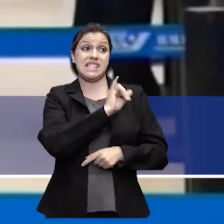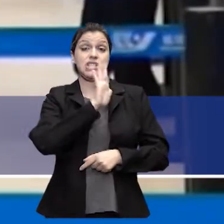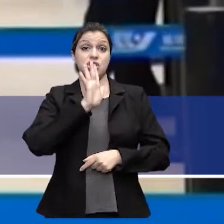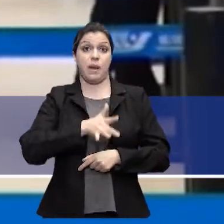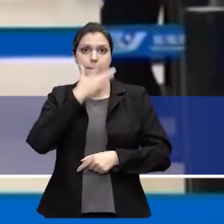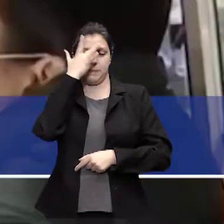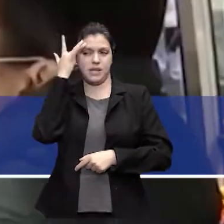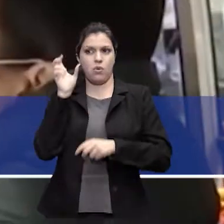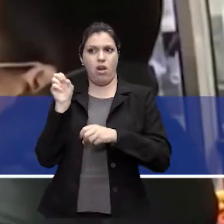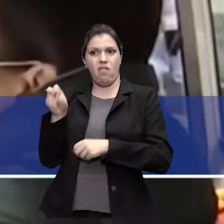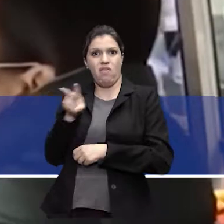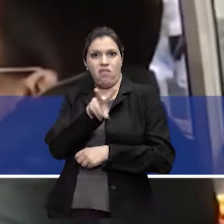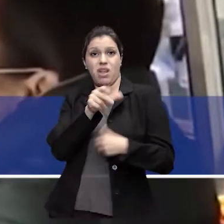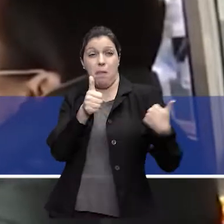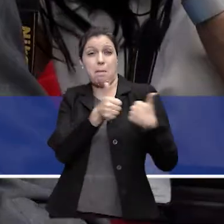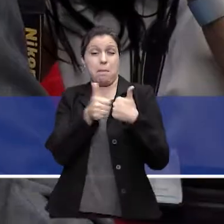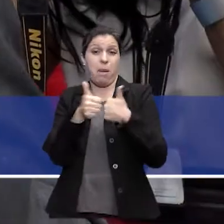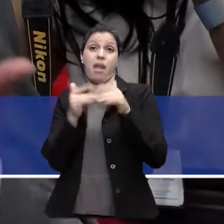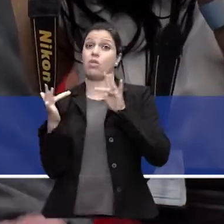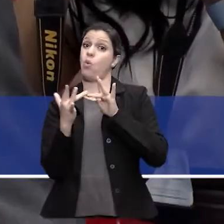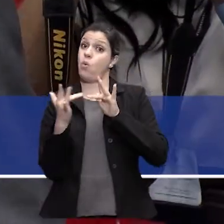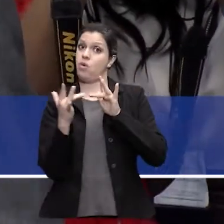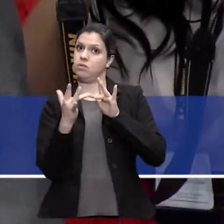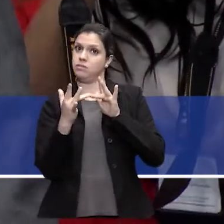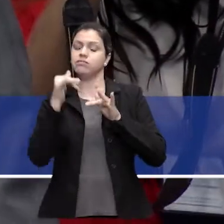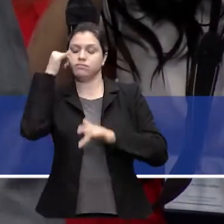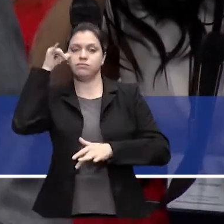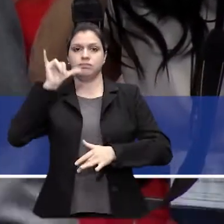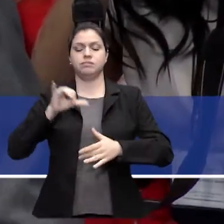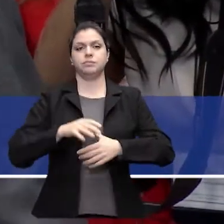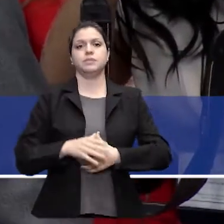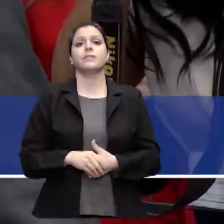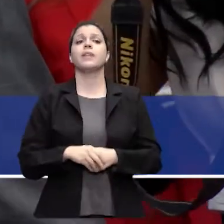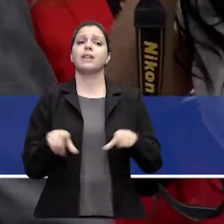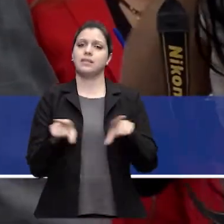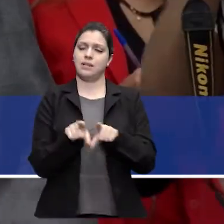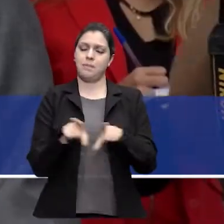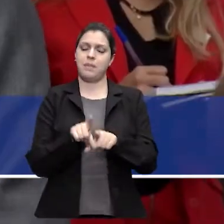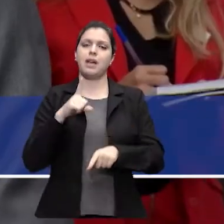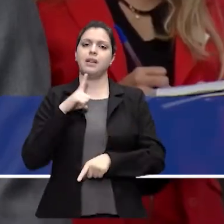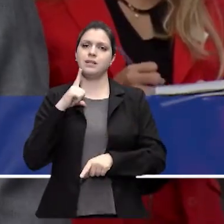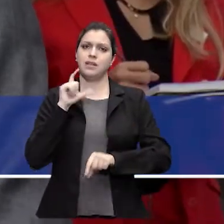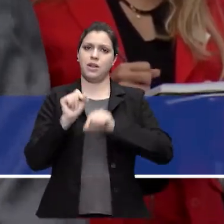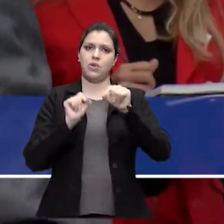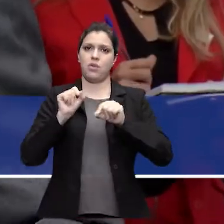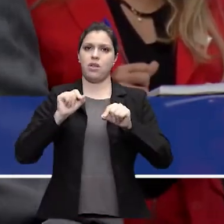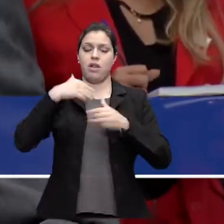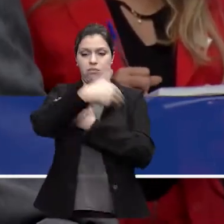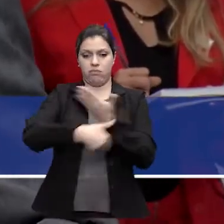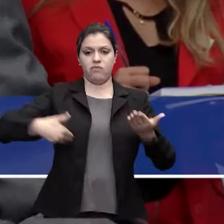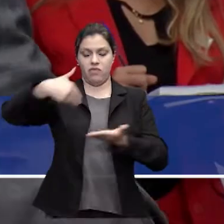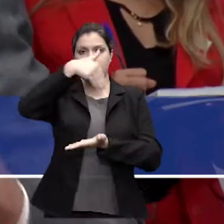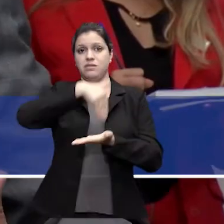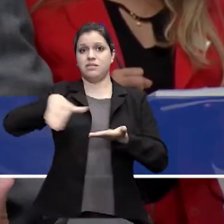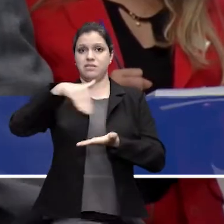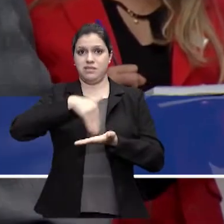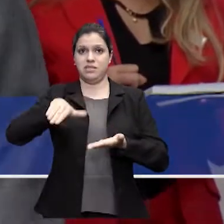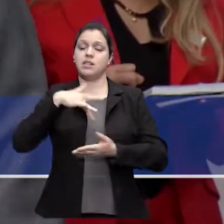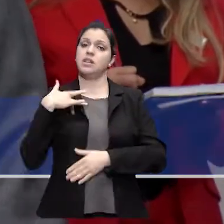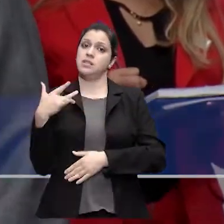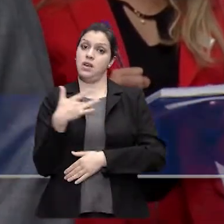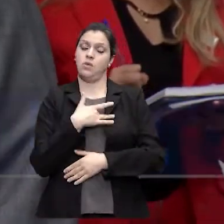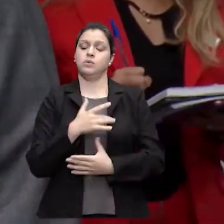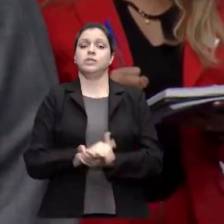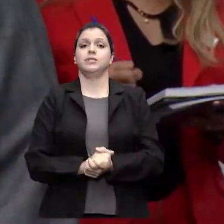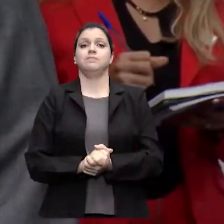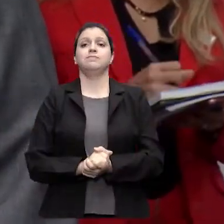infectado pela Covid-19. No estado, o líder do governo no Legislativo ressaltou que ações também têm sido tomadas de forma integrada